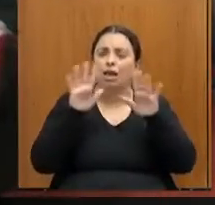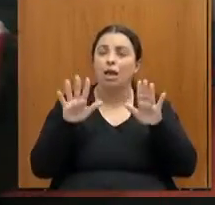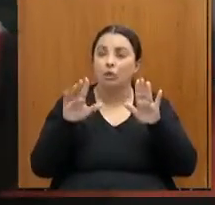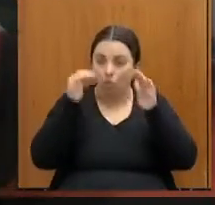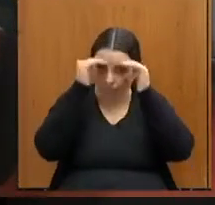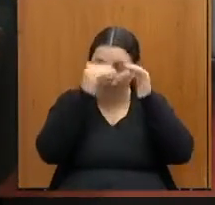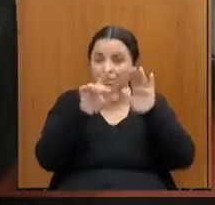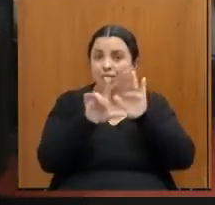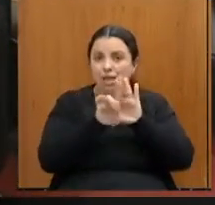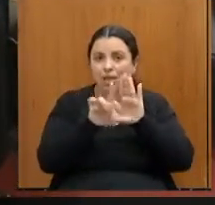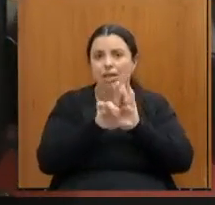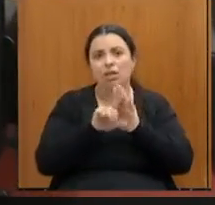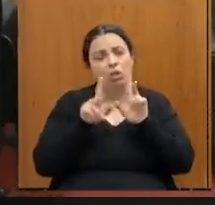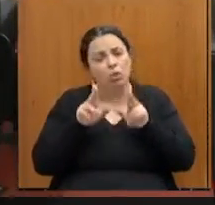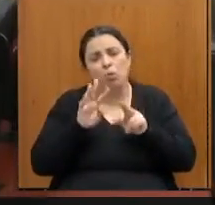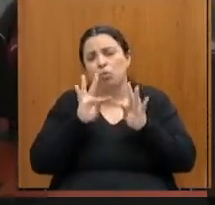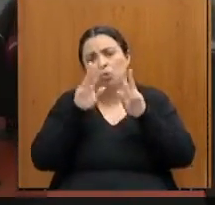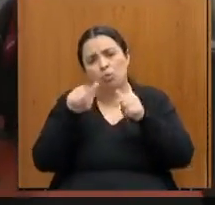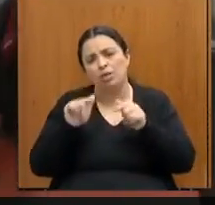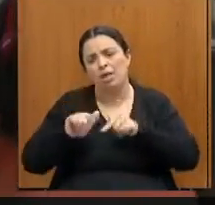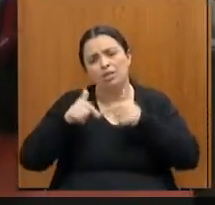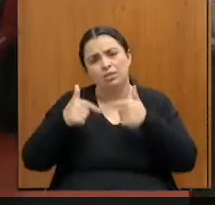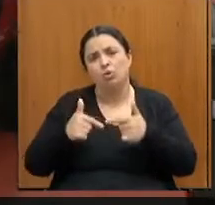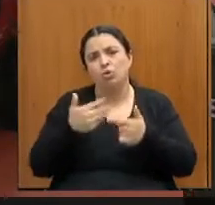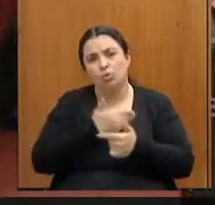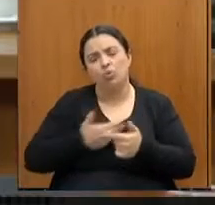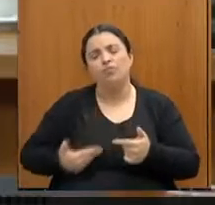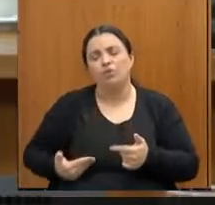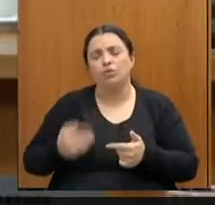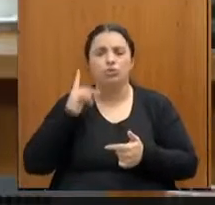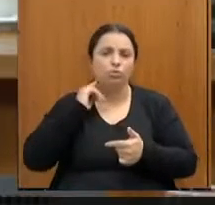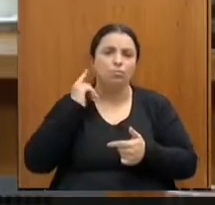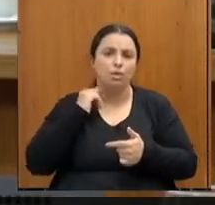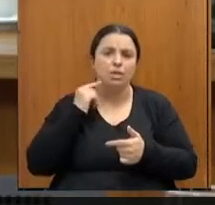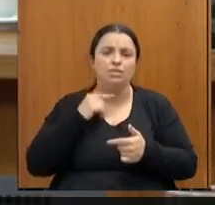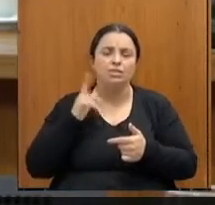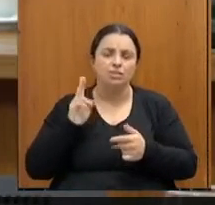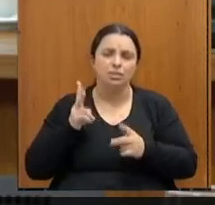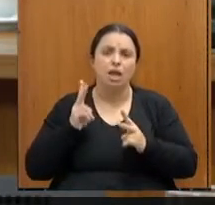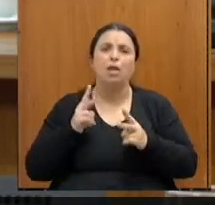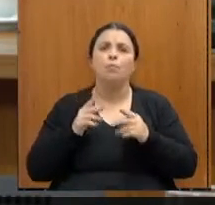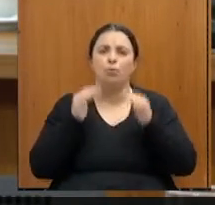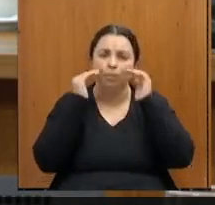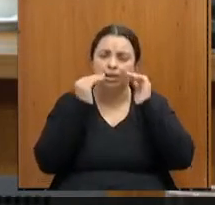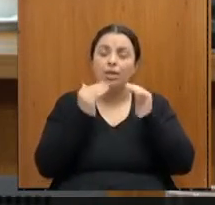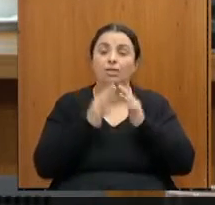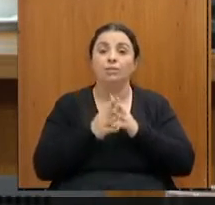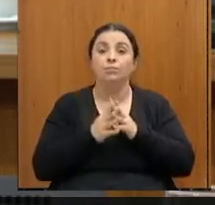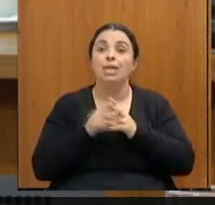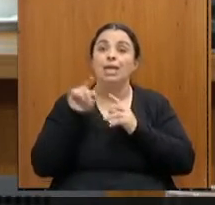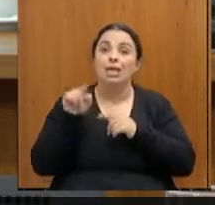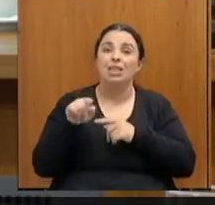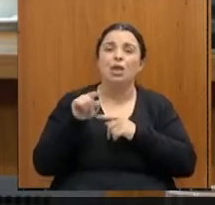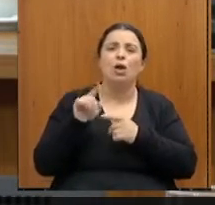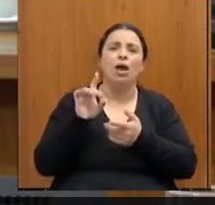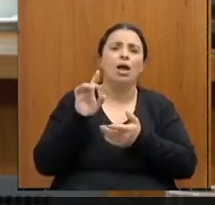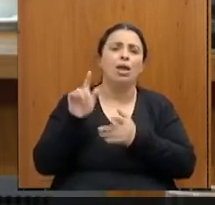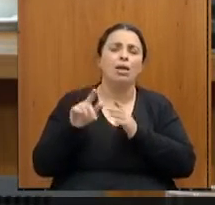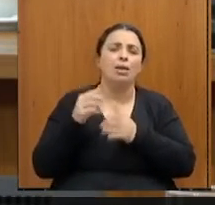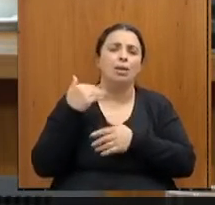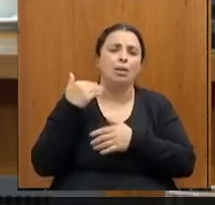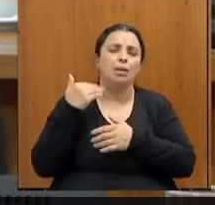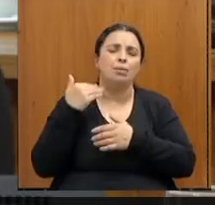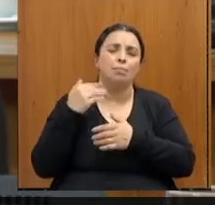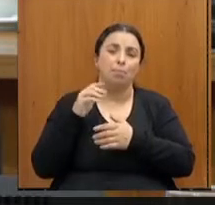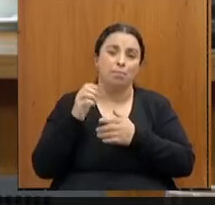do governo de Minas e zela por ter então a Ox Energy dificilmente será uma realidade em